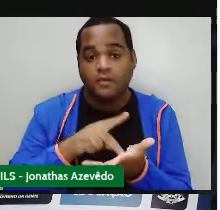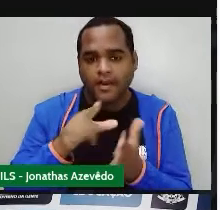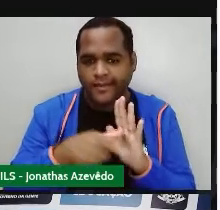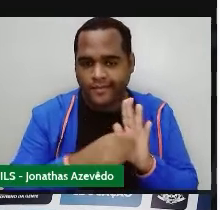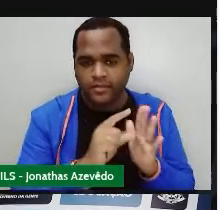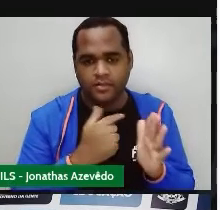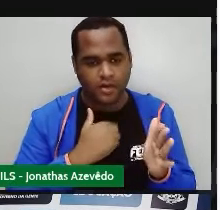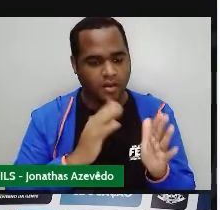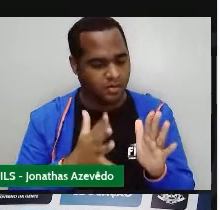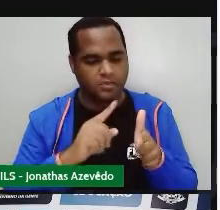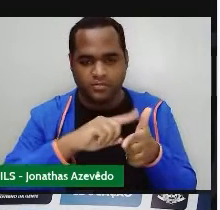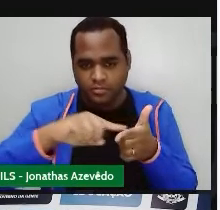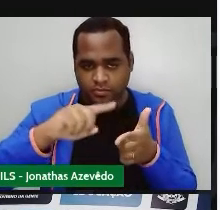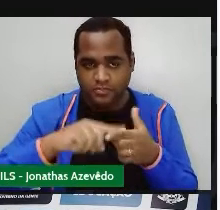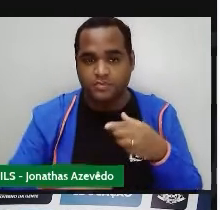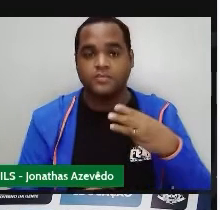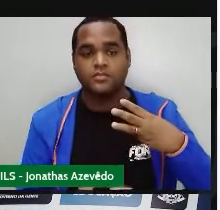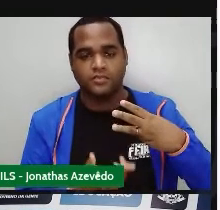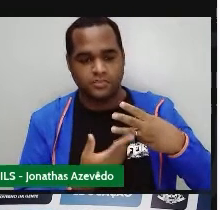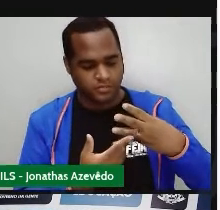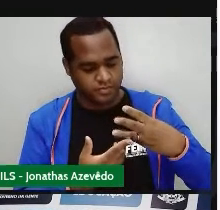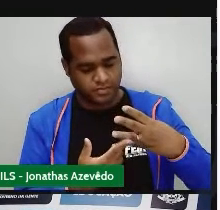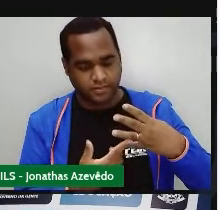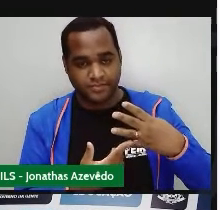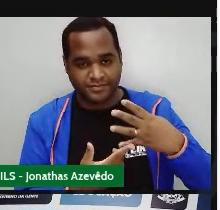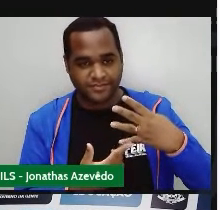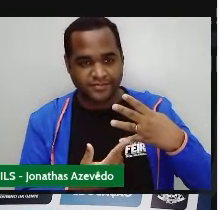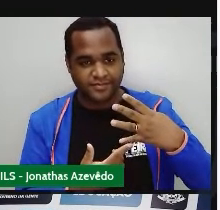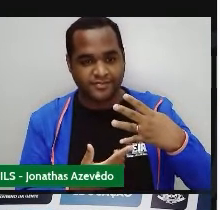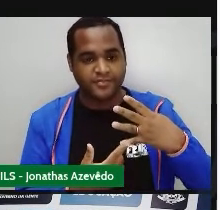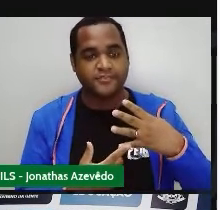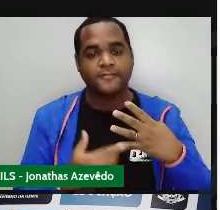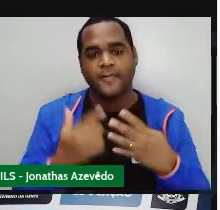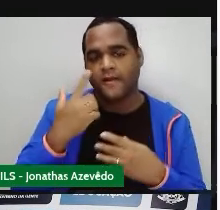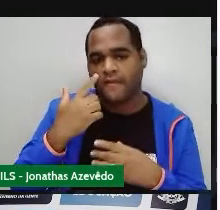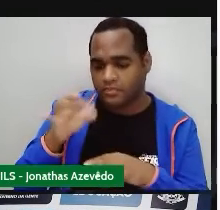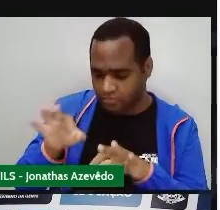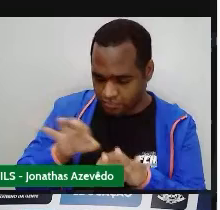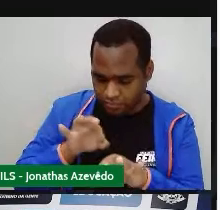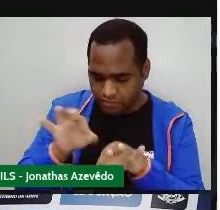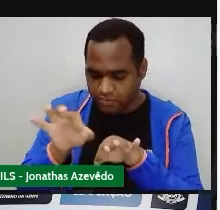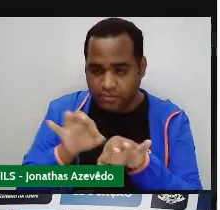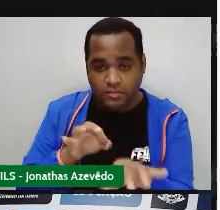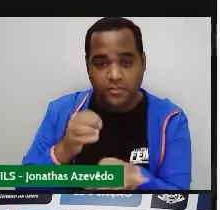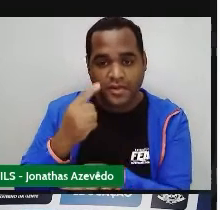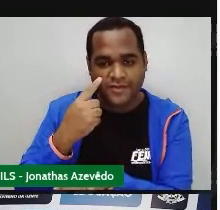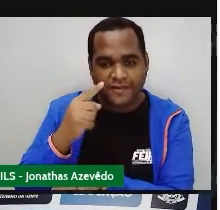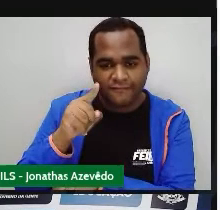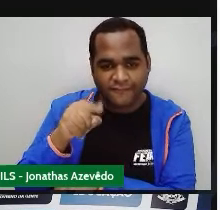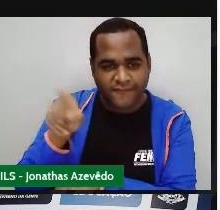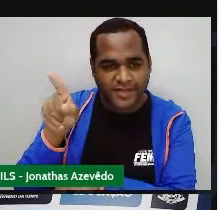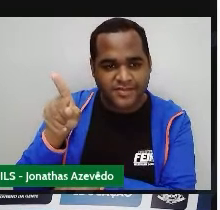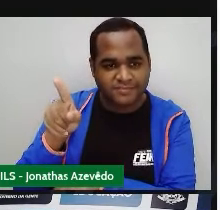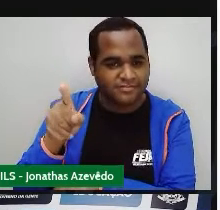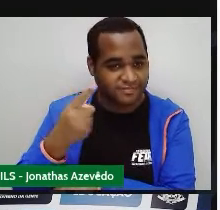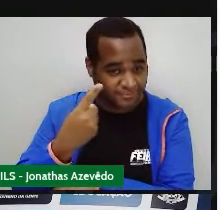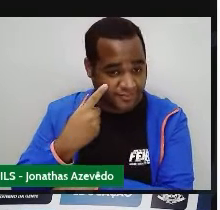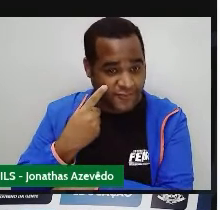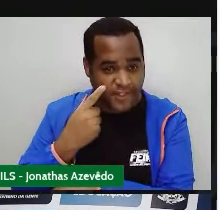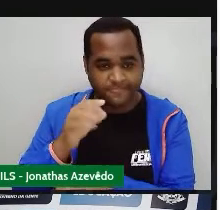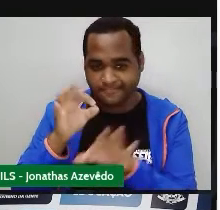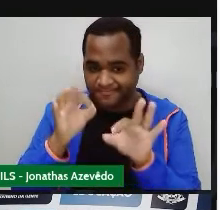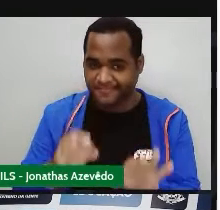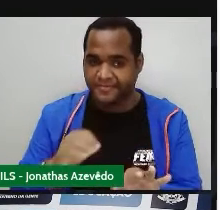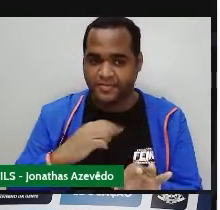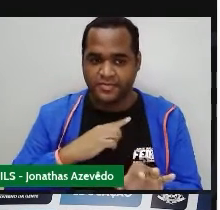resolver o problema e no final tem a verificação ou pode ser chamado também de validação tá